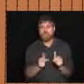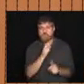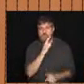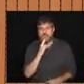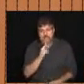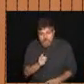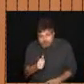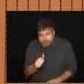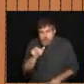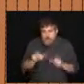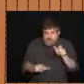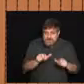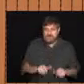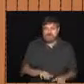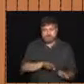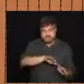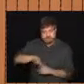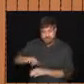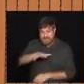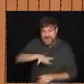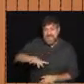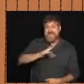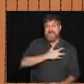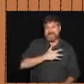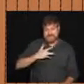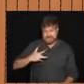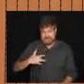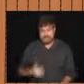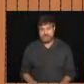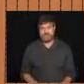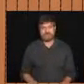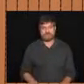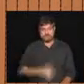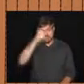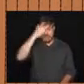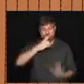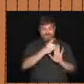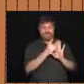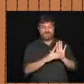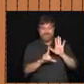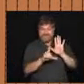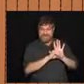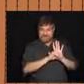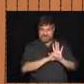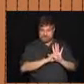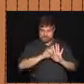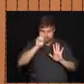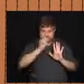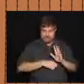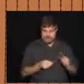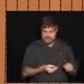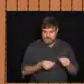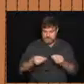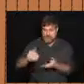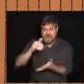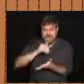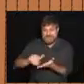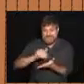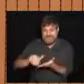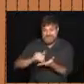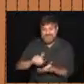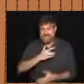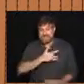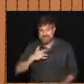Área da saúde, o serviço à população. Eu estou fazendo um decreto dando ao Dr. Carmo e ao Dr.